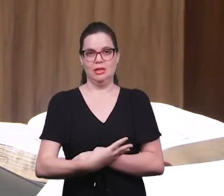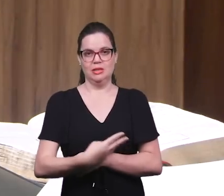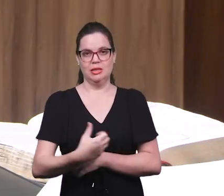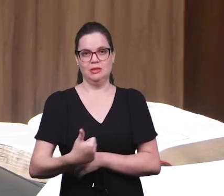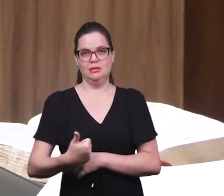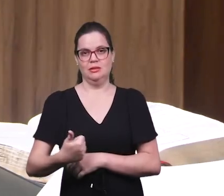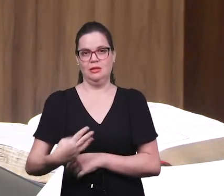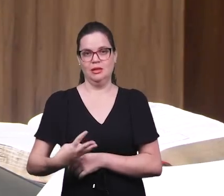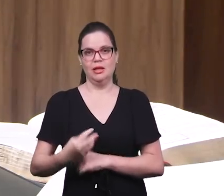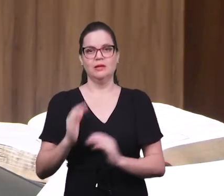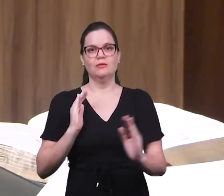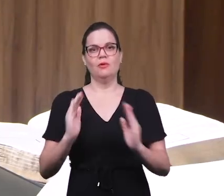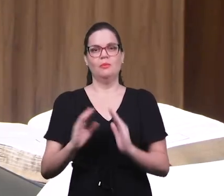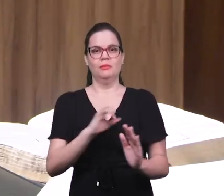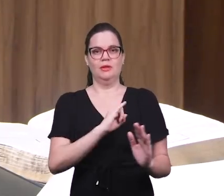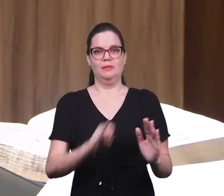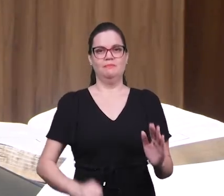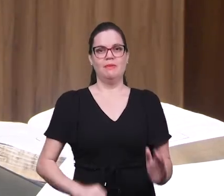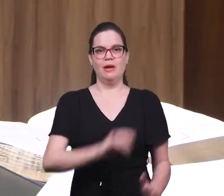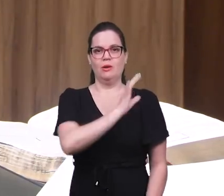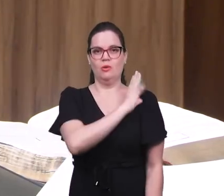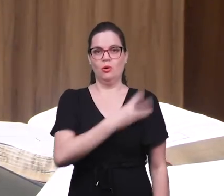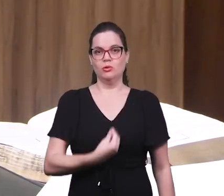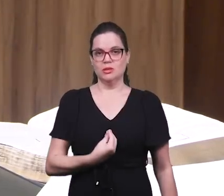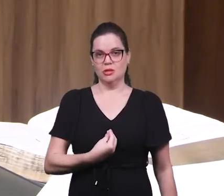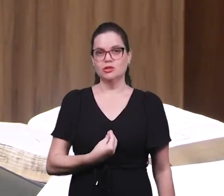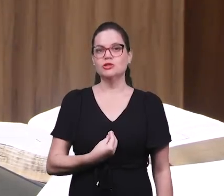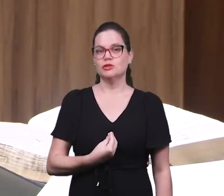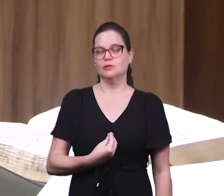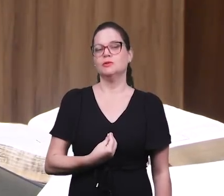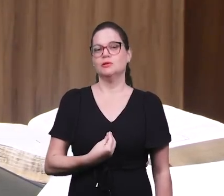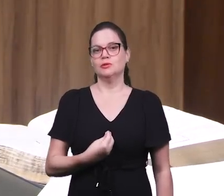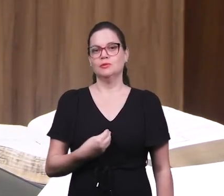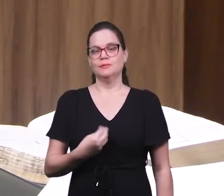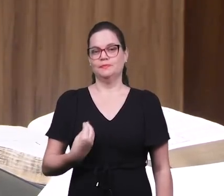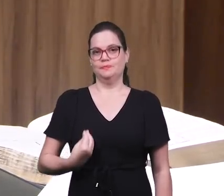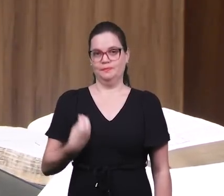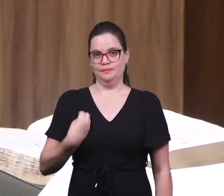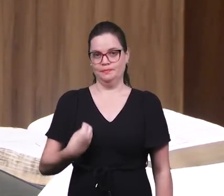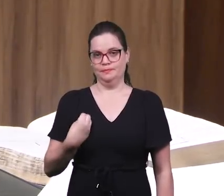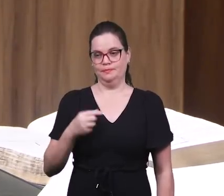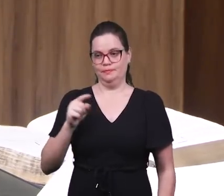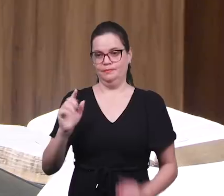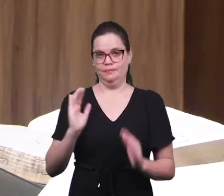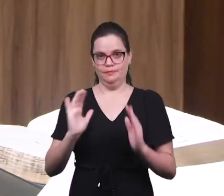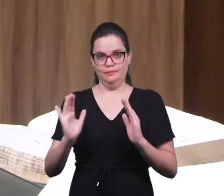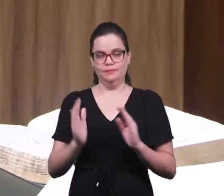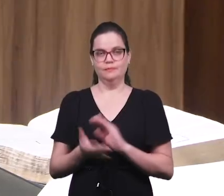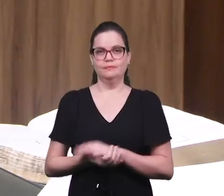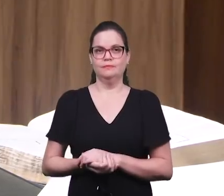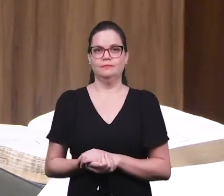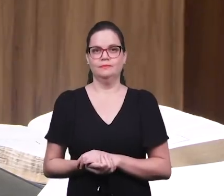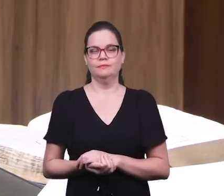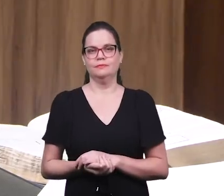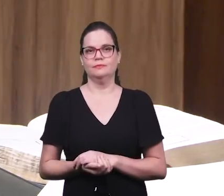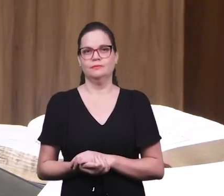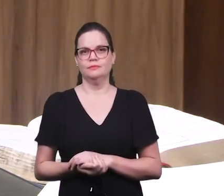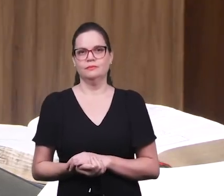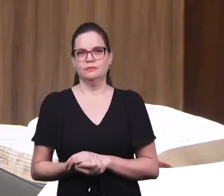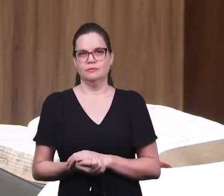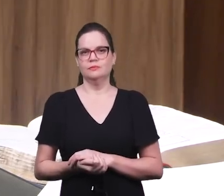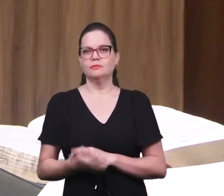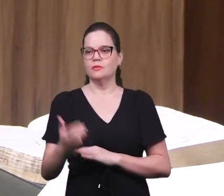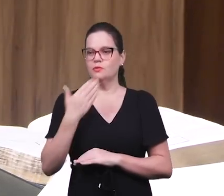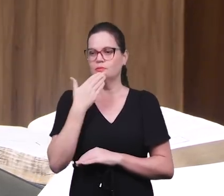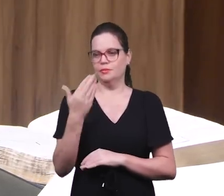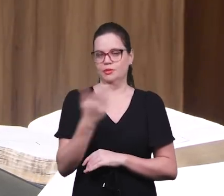no Edito de Milão, né? Nesse edito aqui que o Constantino, acho que o Serlon já podia comentar sobre o Edito de